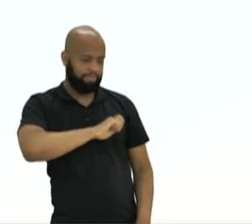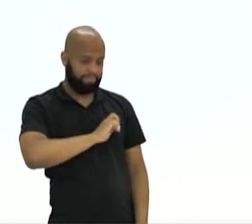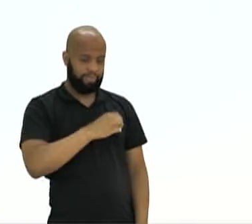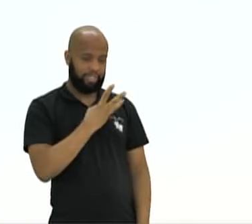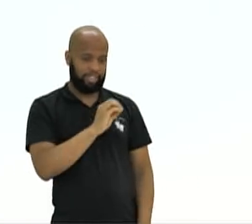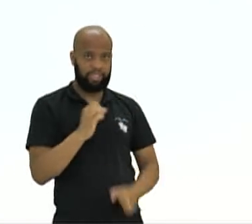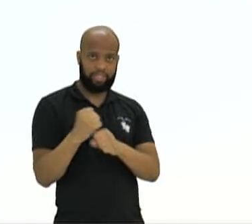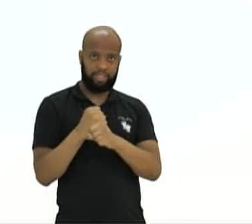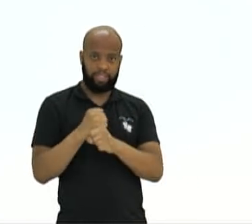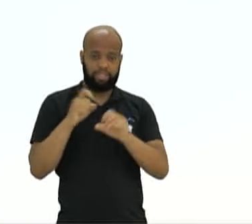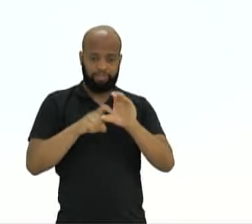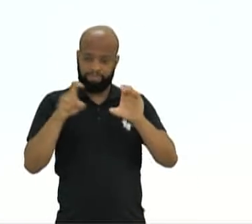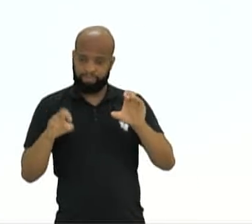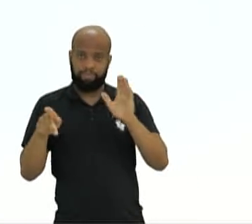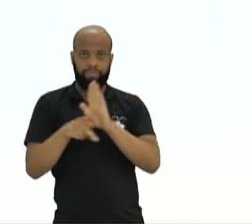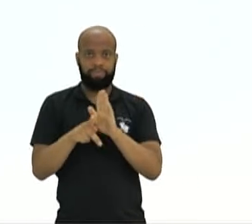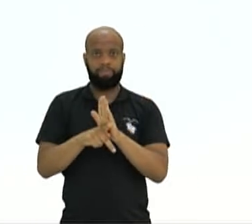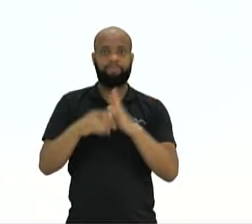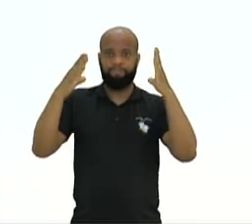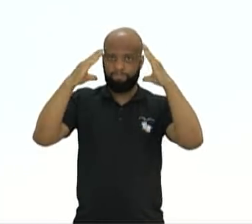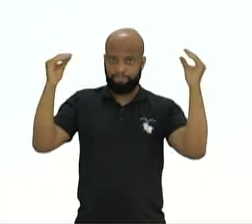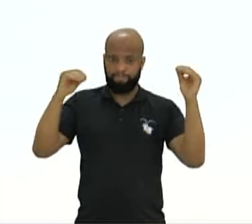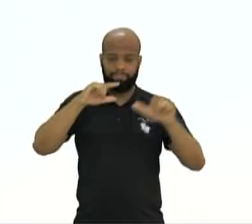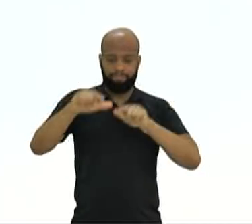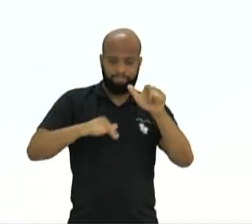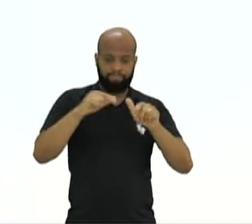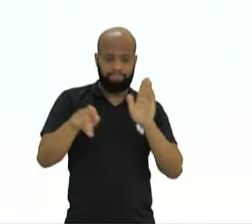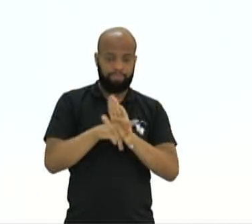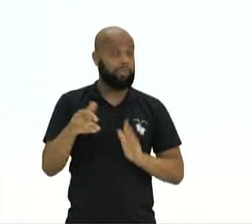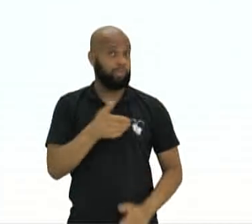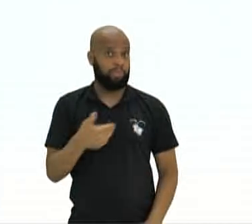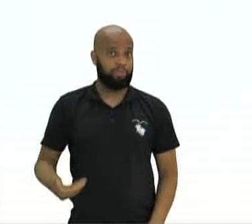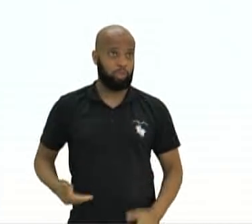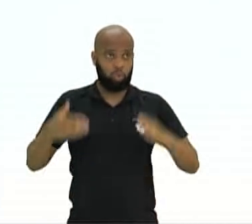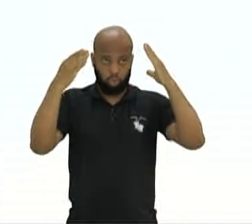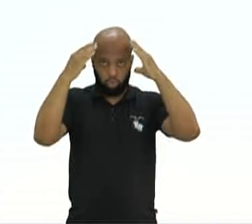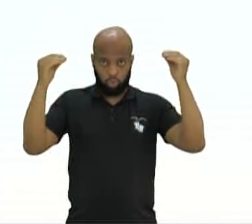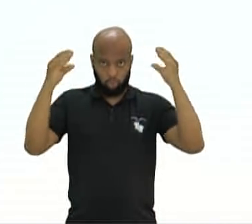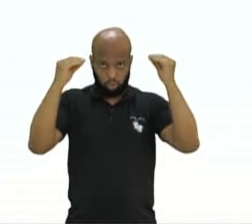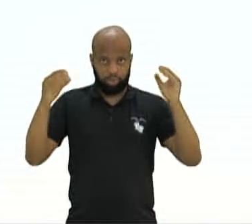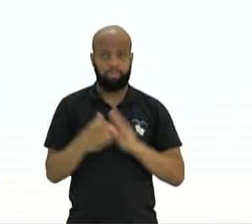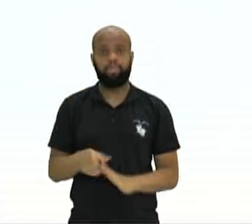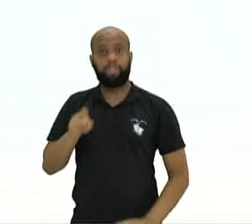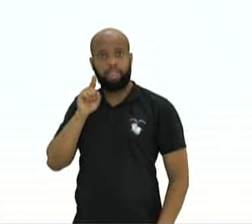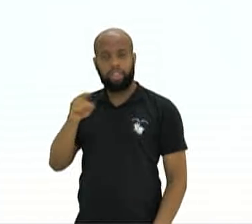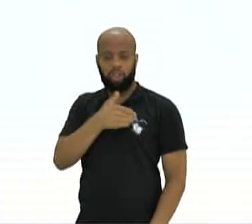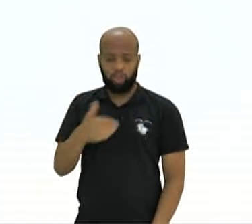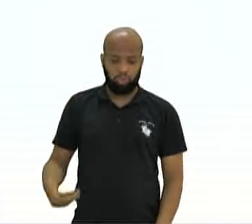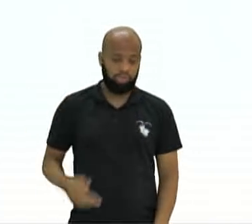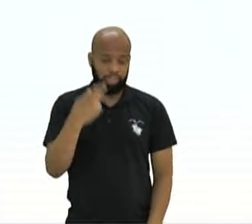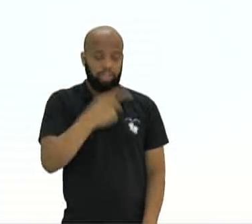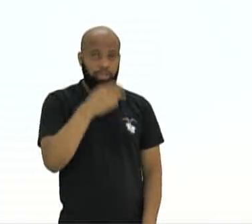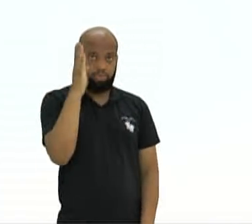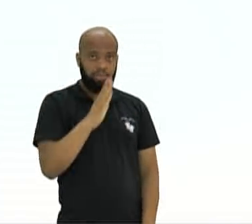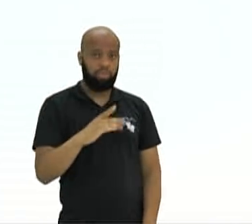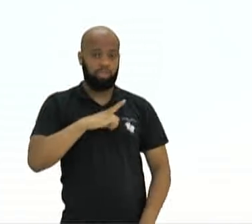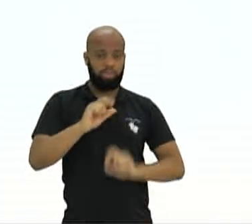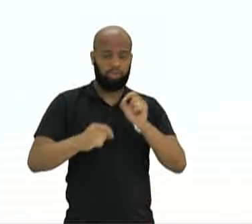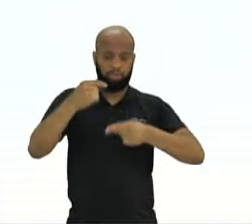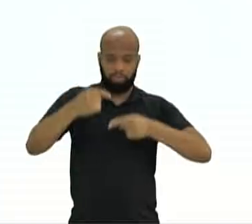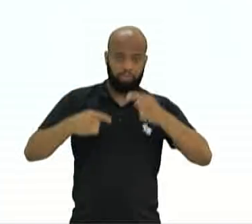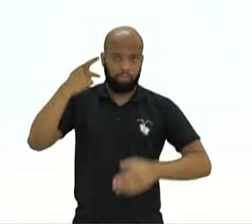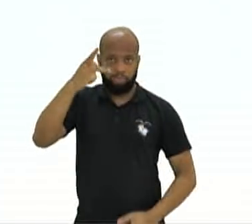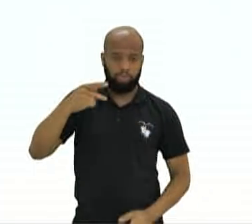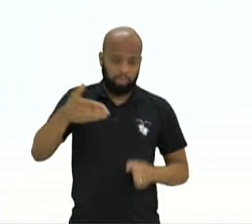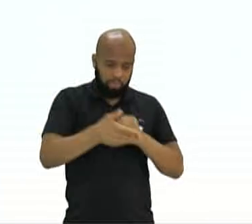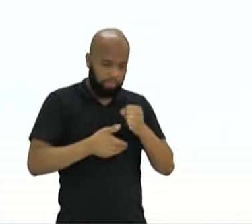Holanda. Então é um dos motivos que ele vai trabalhar para o governo holandês, né? Olha lá, ele como governador no Brasil, ele adota uma política